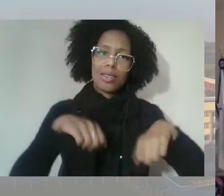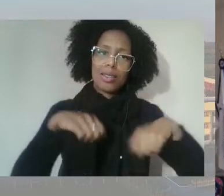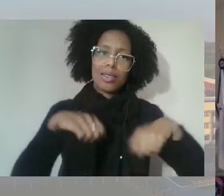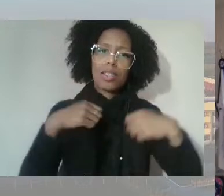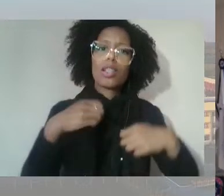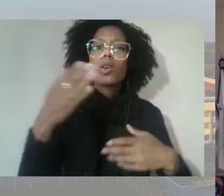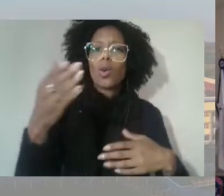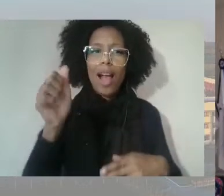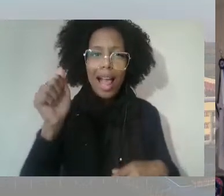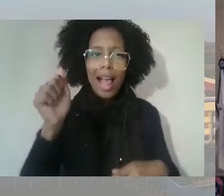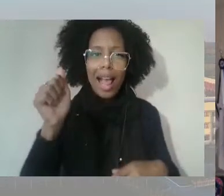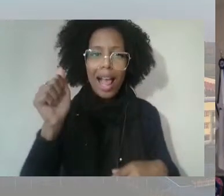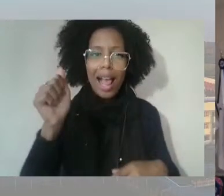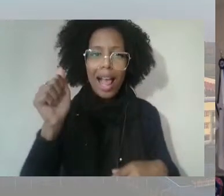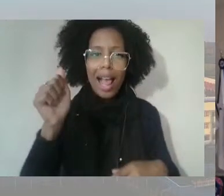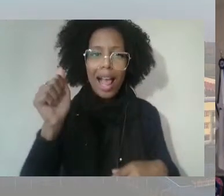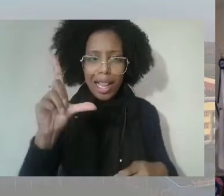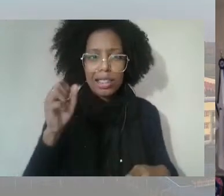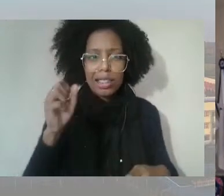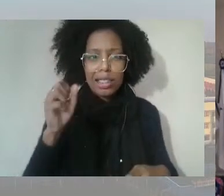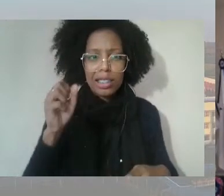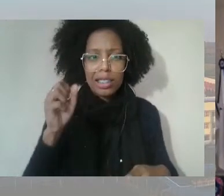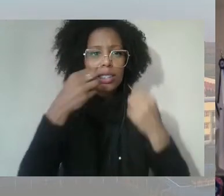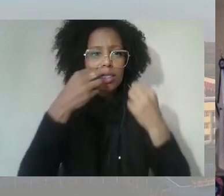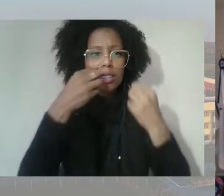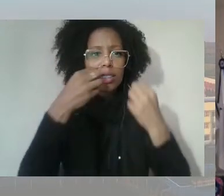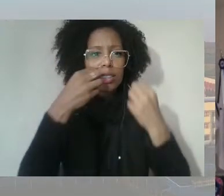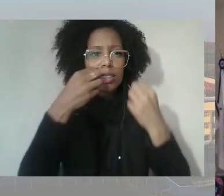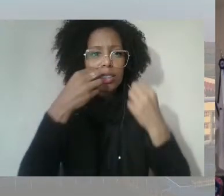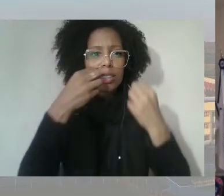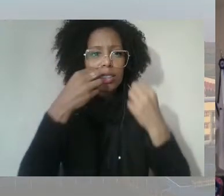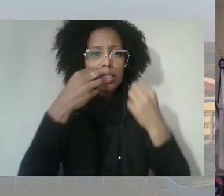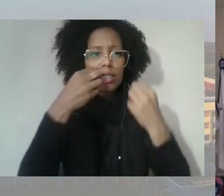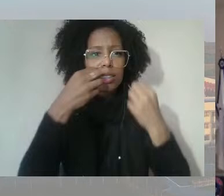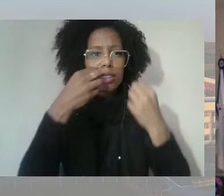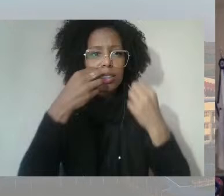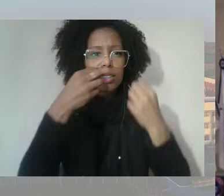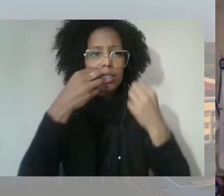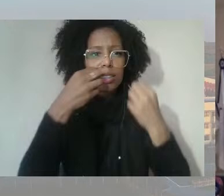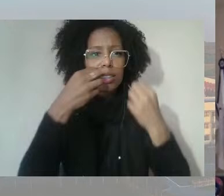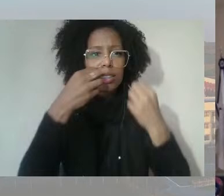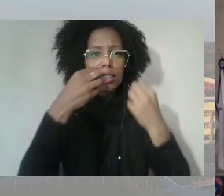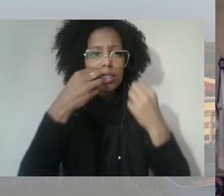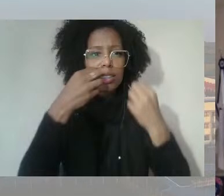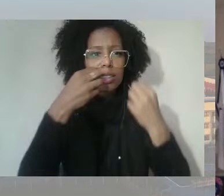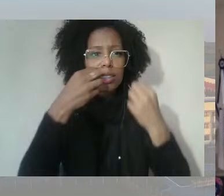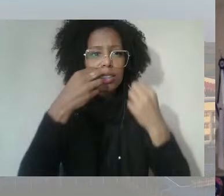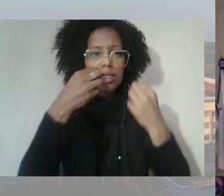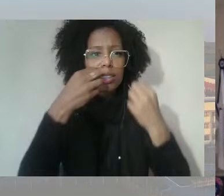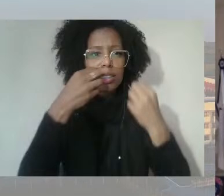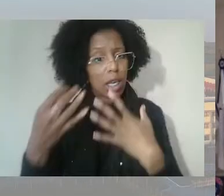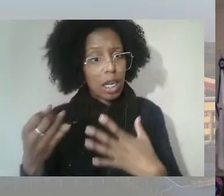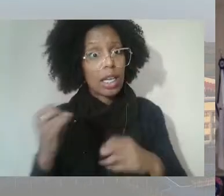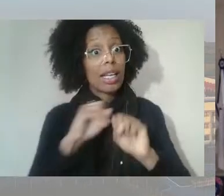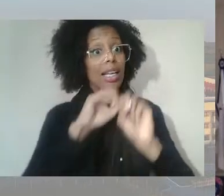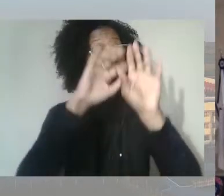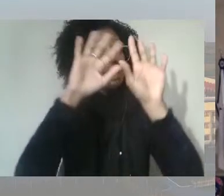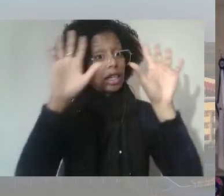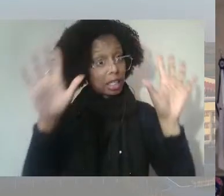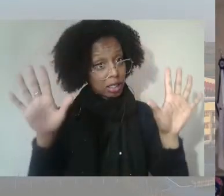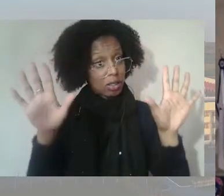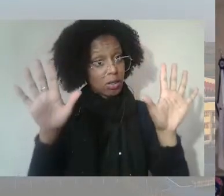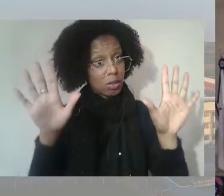tema para não pairar dúvidas, né, sobre essa questão. Então, foi muito... E é oportuno, é muito